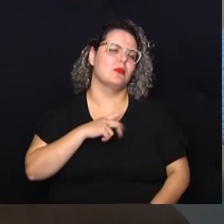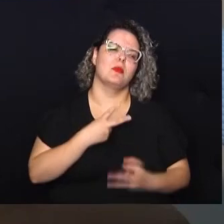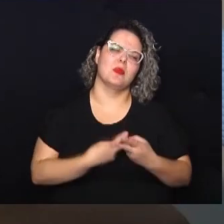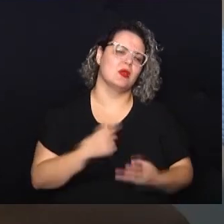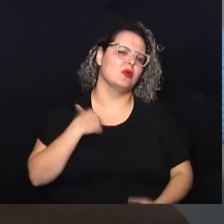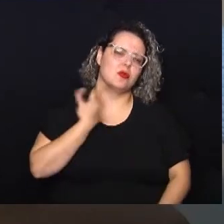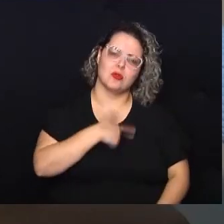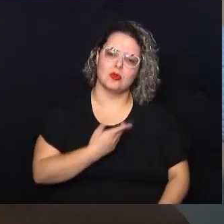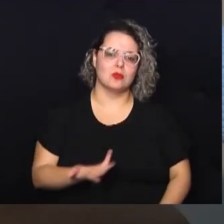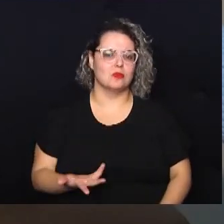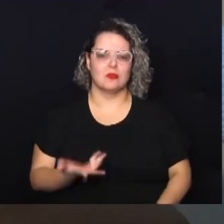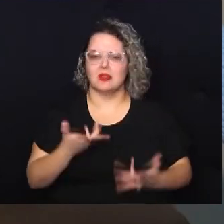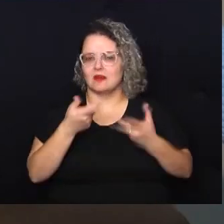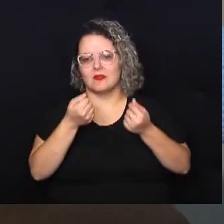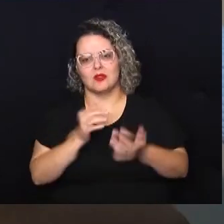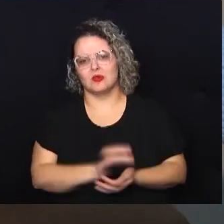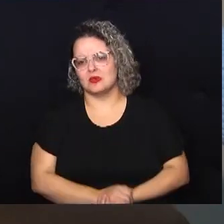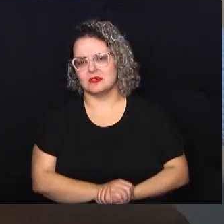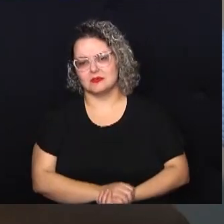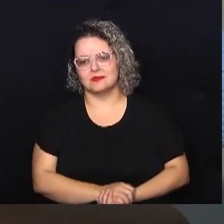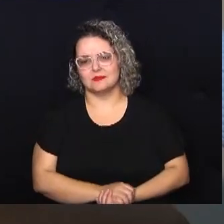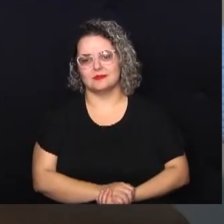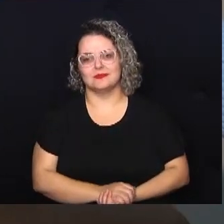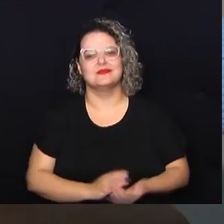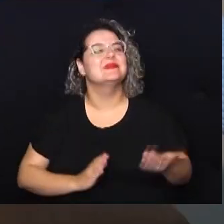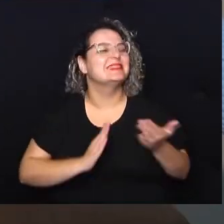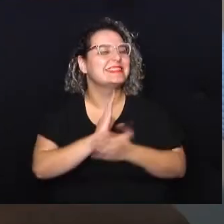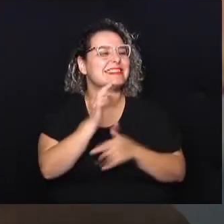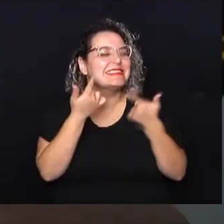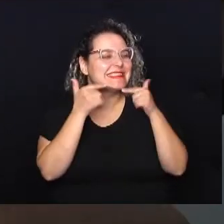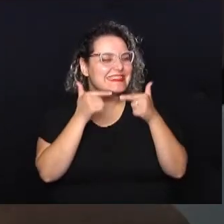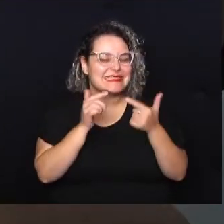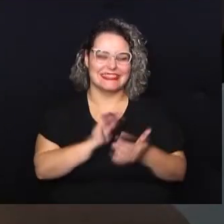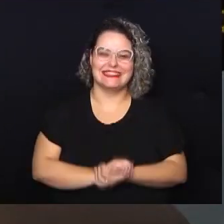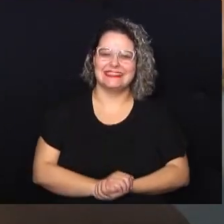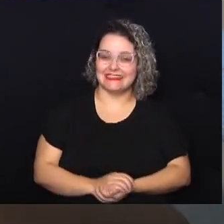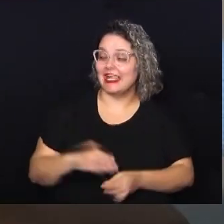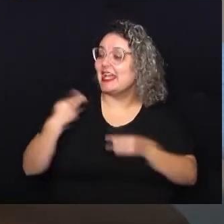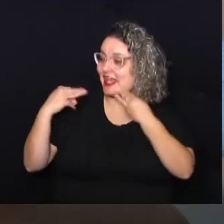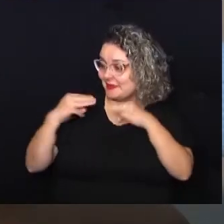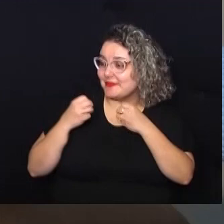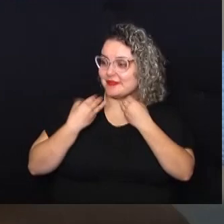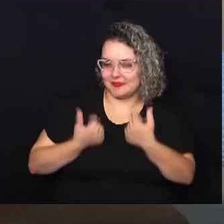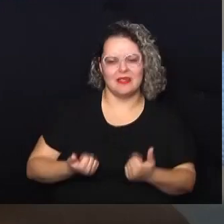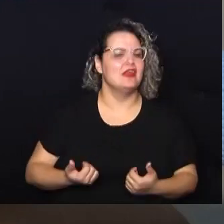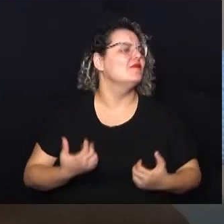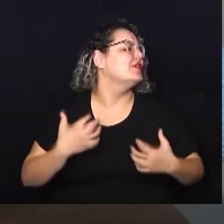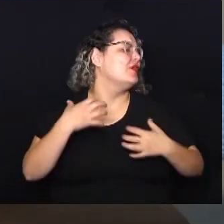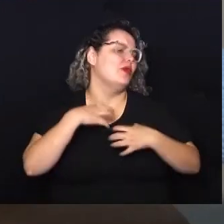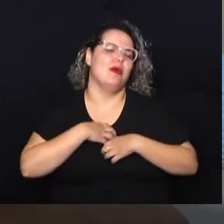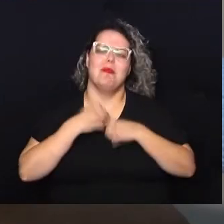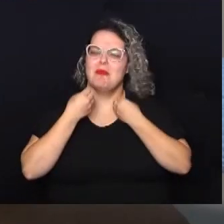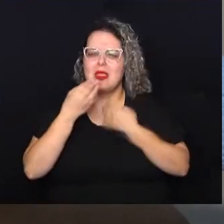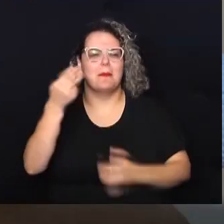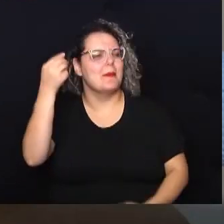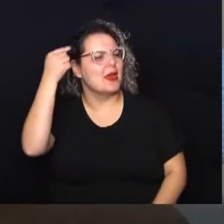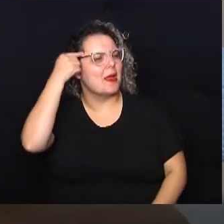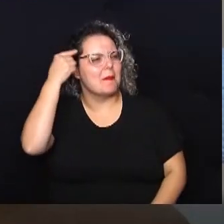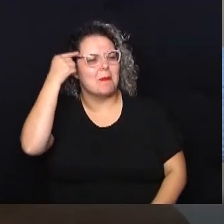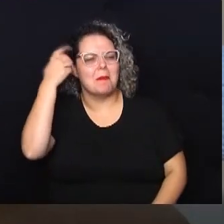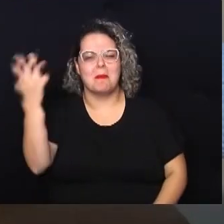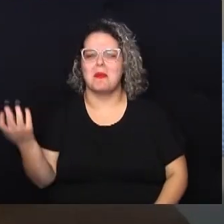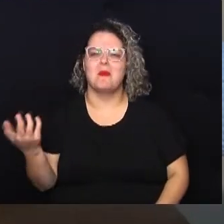tá? Então, tá aprovado, tá? A música faz bem. Faz bem para a cabeça, faz bem para